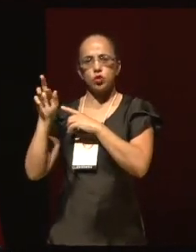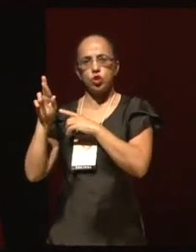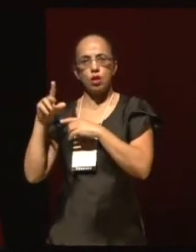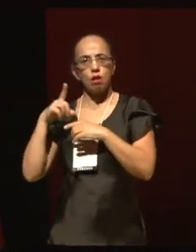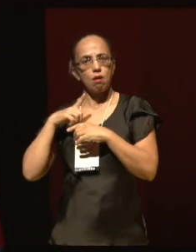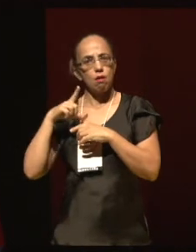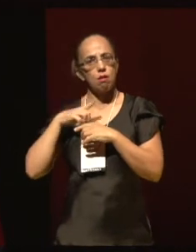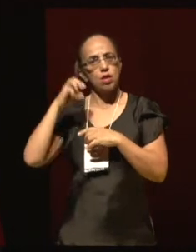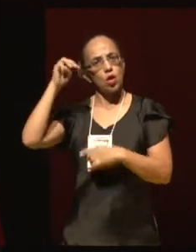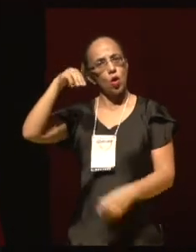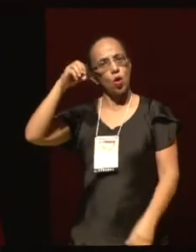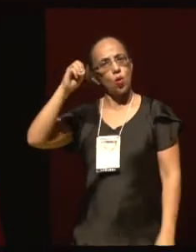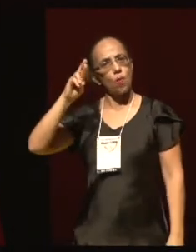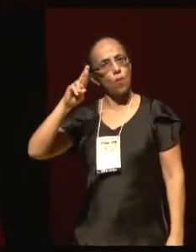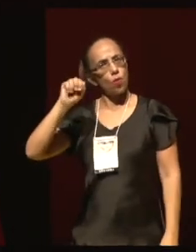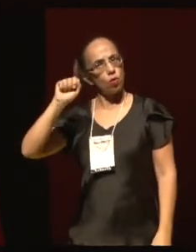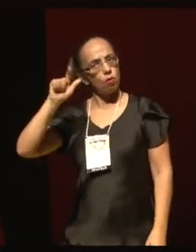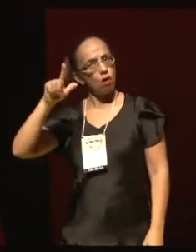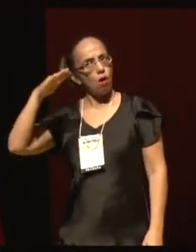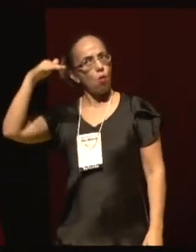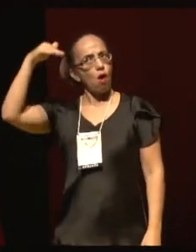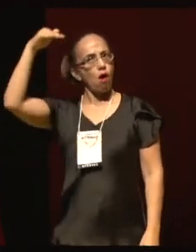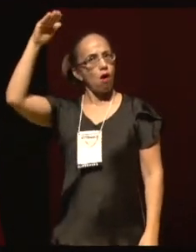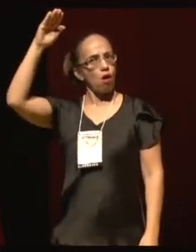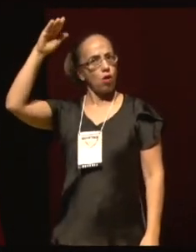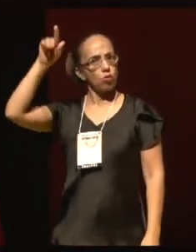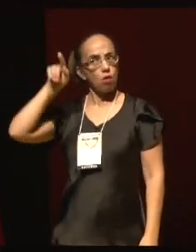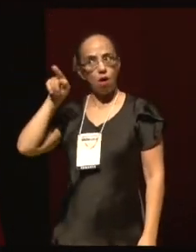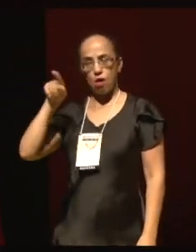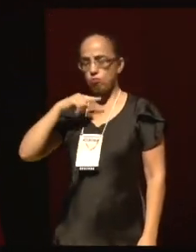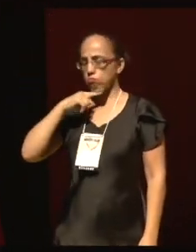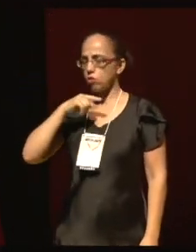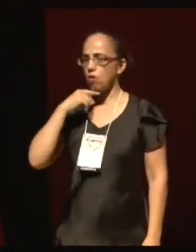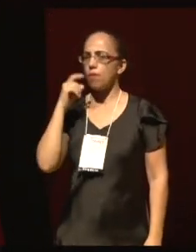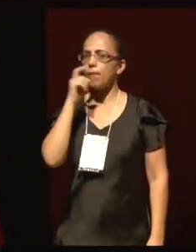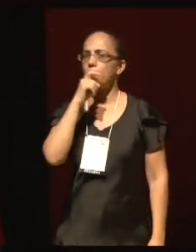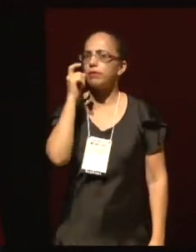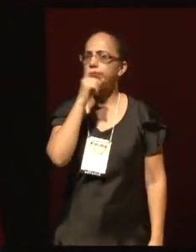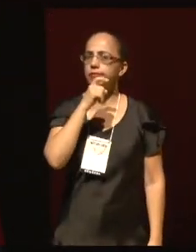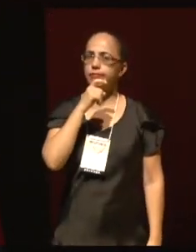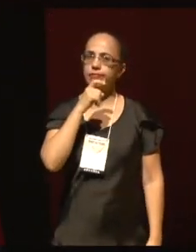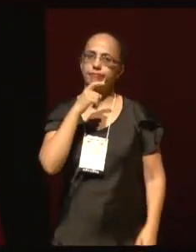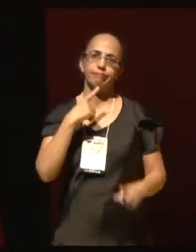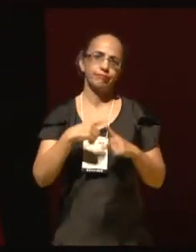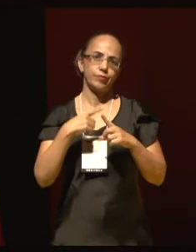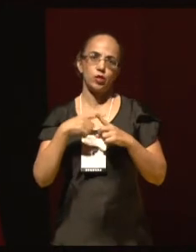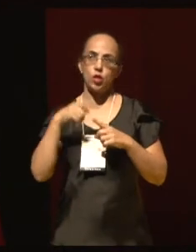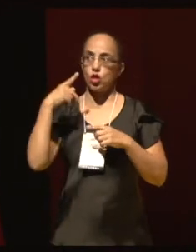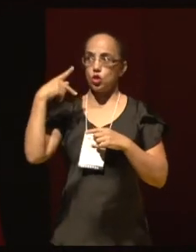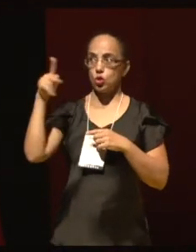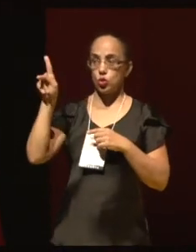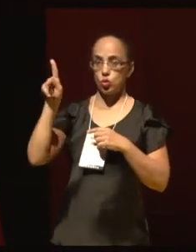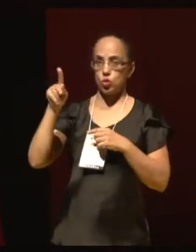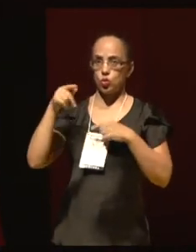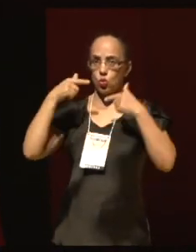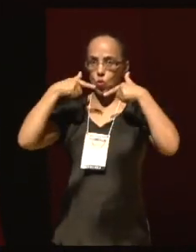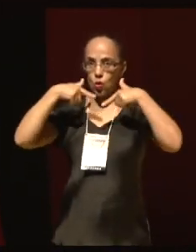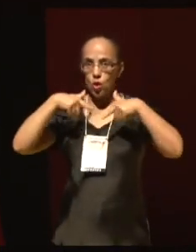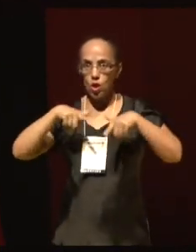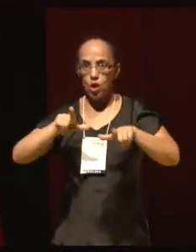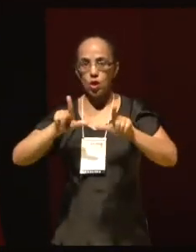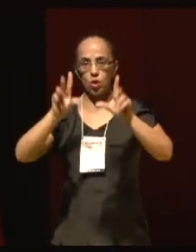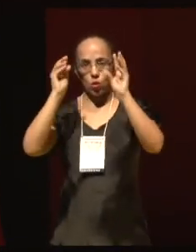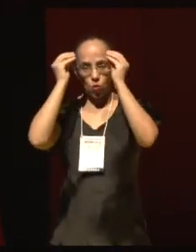com autismo não tem a capacidade de mentir, porque sua linguagem não é metafórica. A linguagem